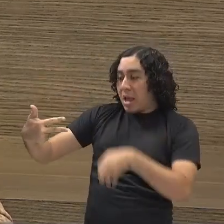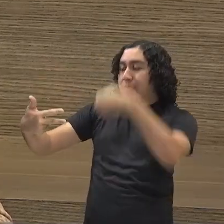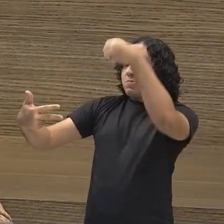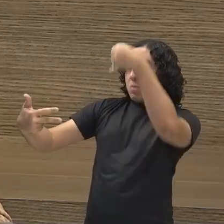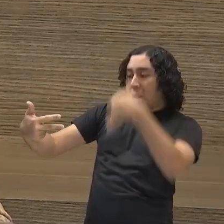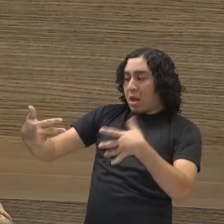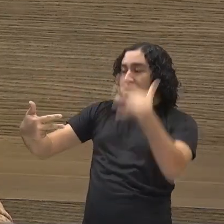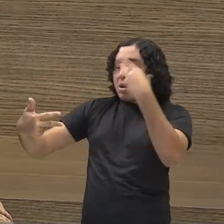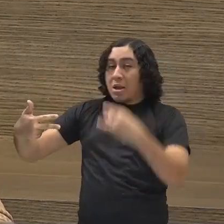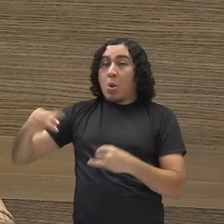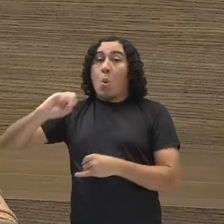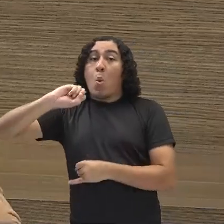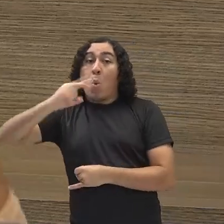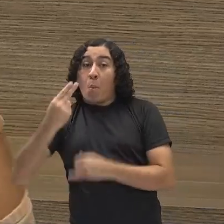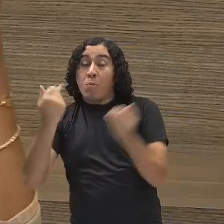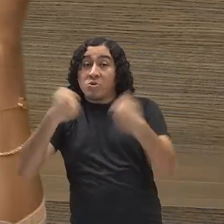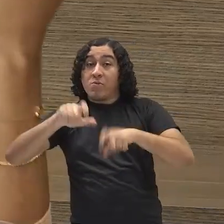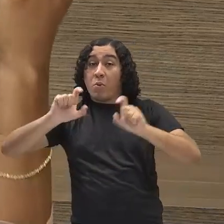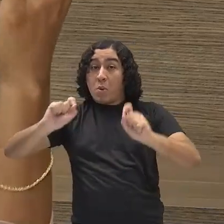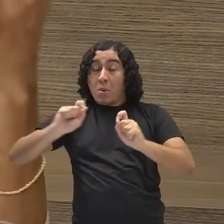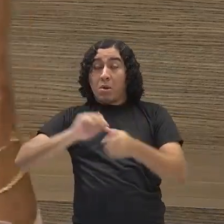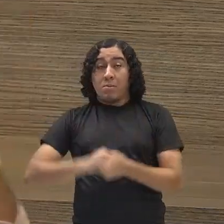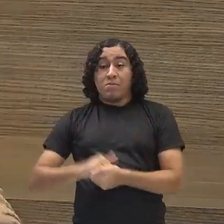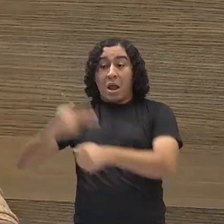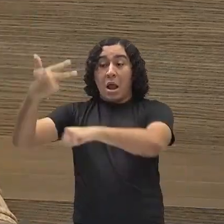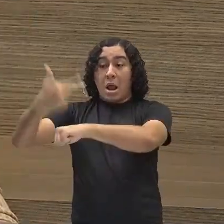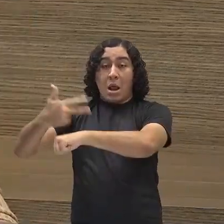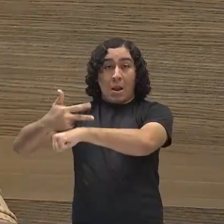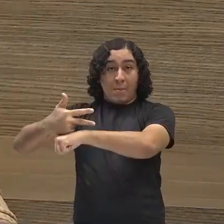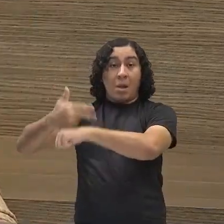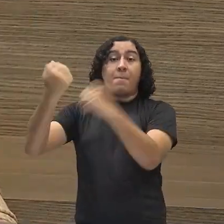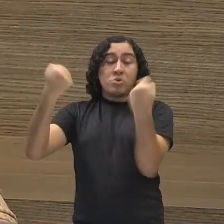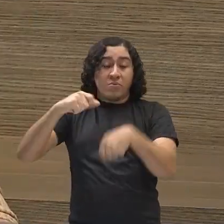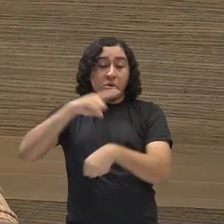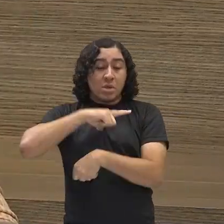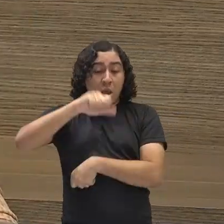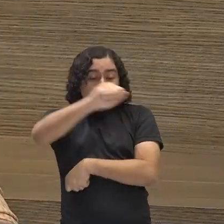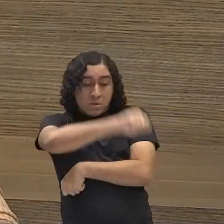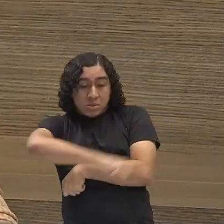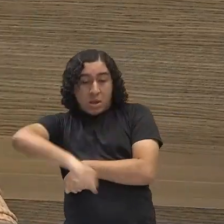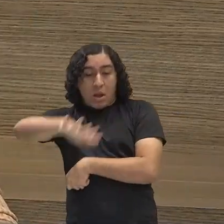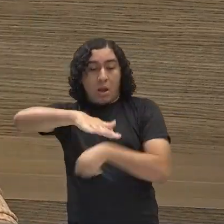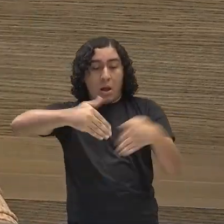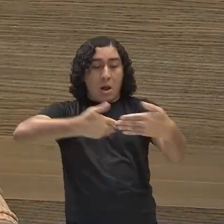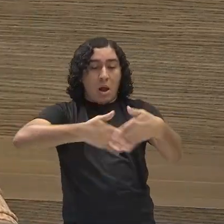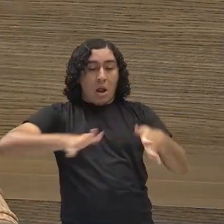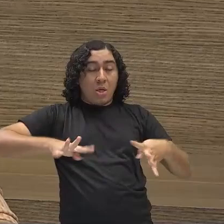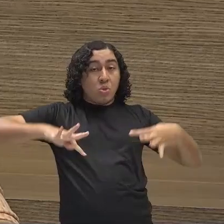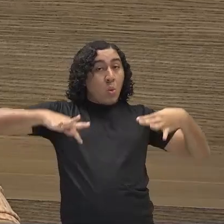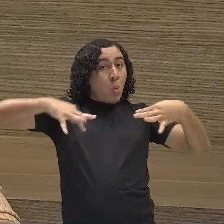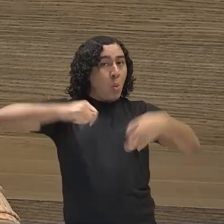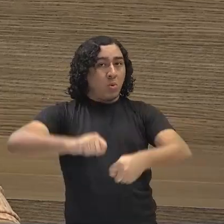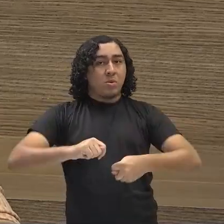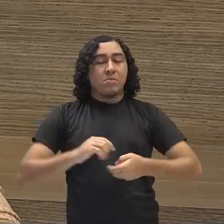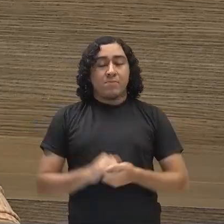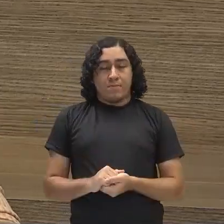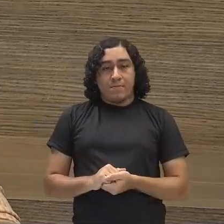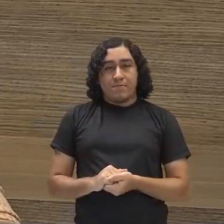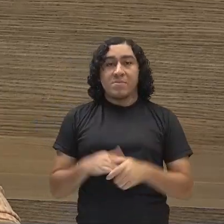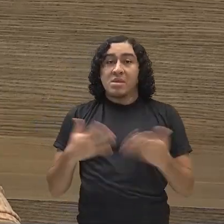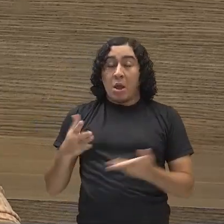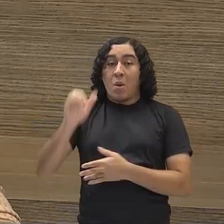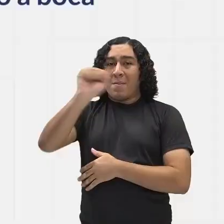a câmera num ângulo em que esteja toda a sala aparecendo. Na sequência, a gente traz 2 imagens que a gente